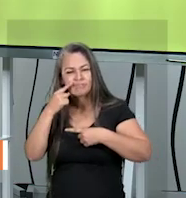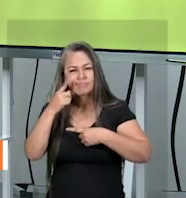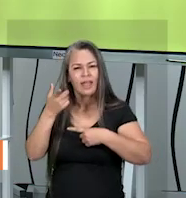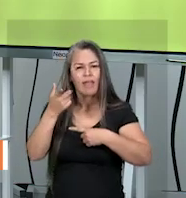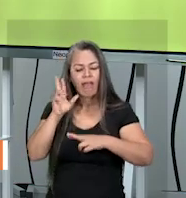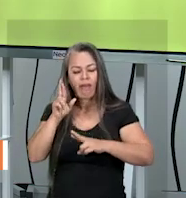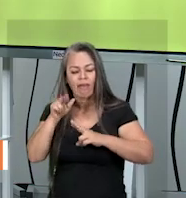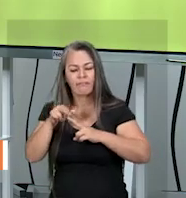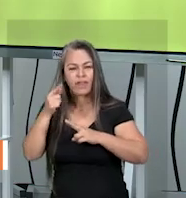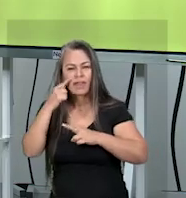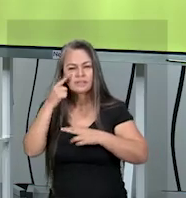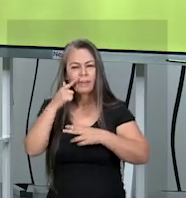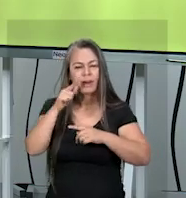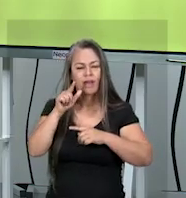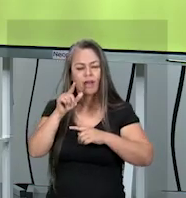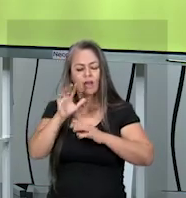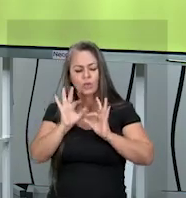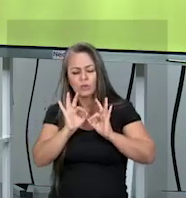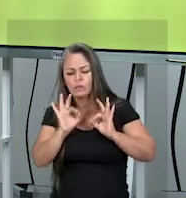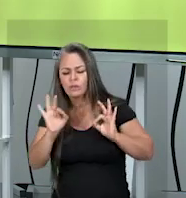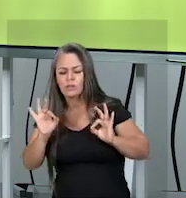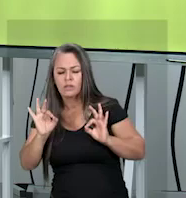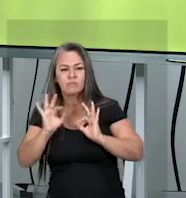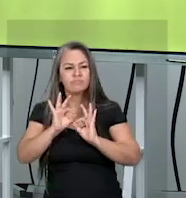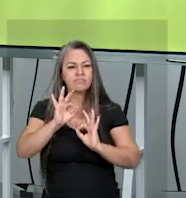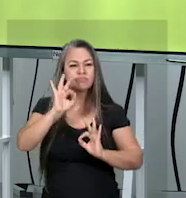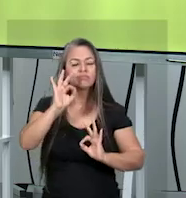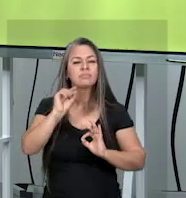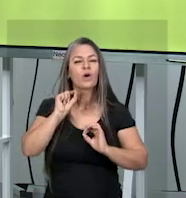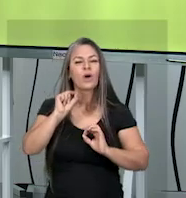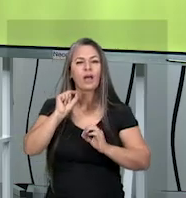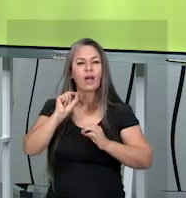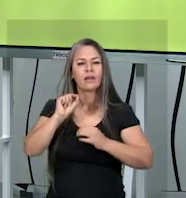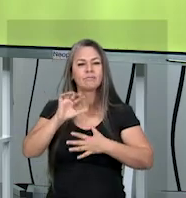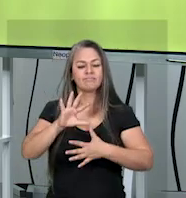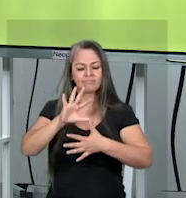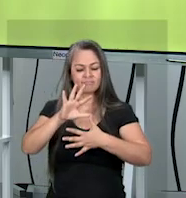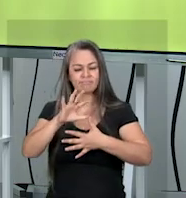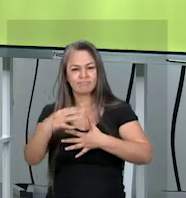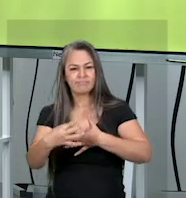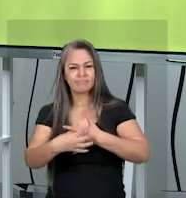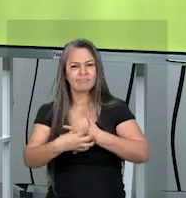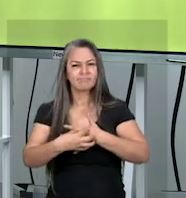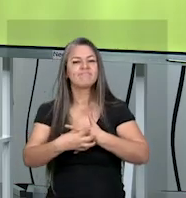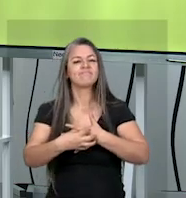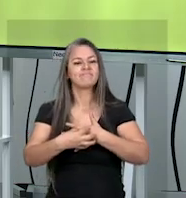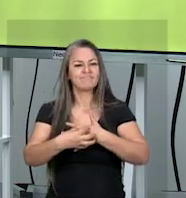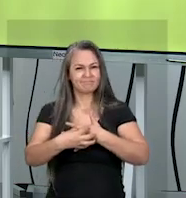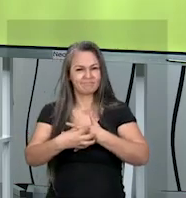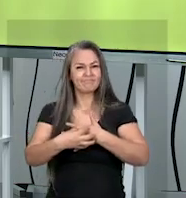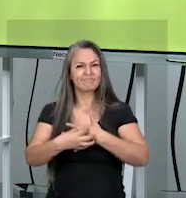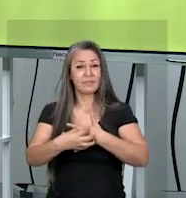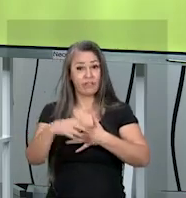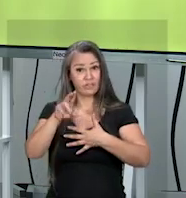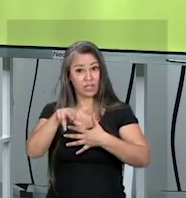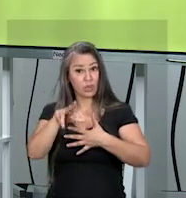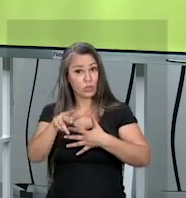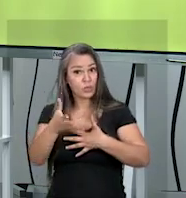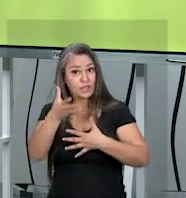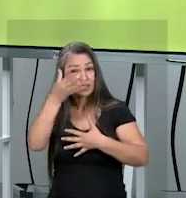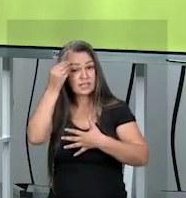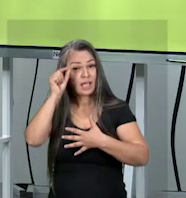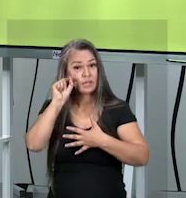são as principais linhas de referência para poder a gente trabalhar a localização geográfica. Nunca se esqueçam disso,